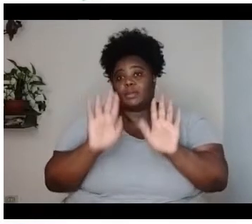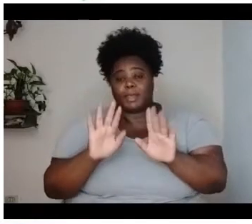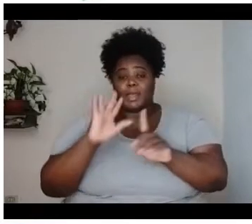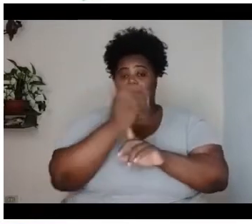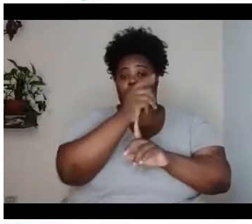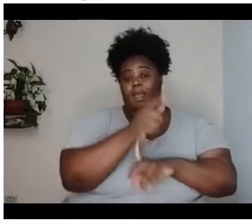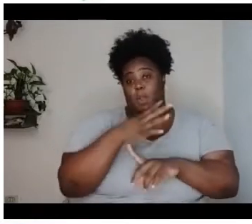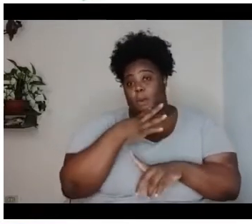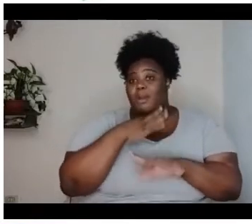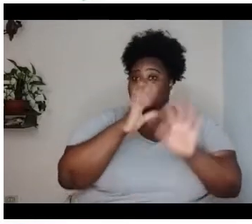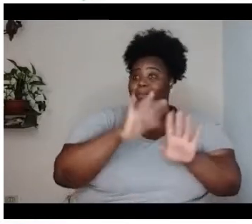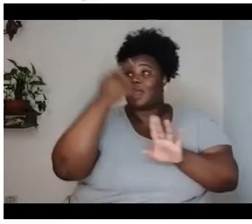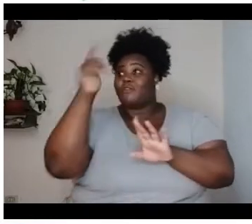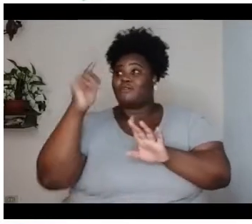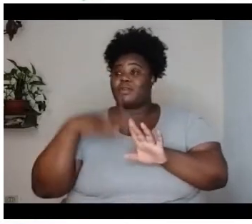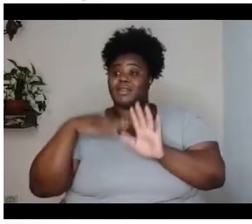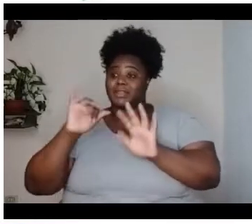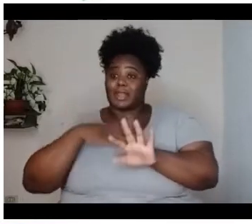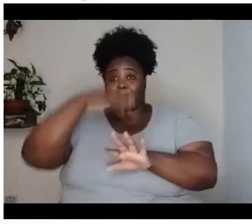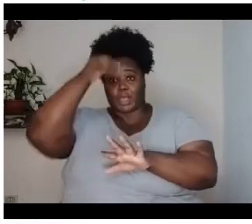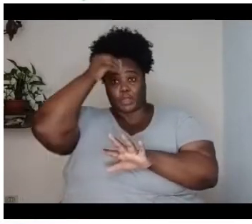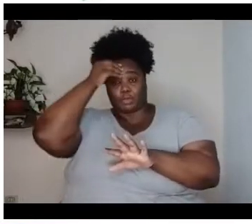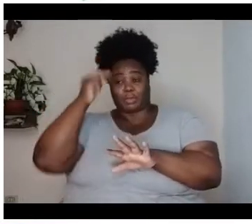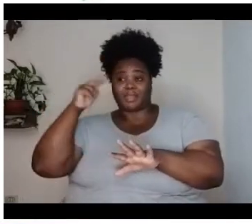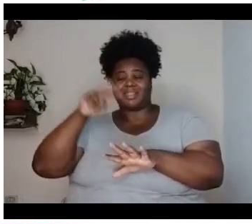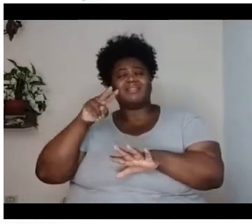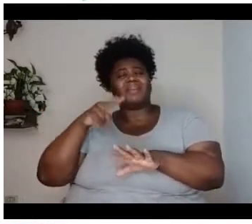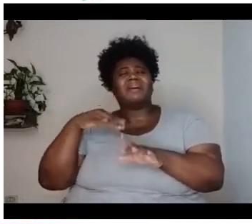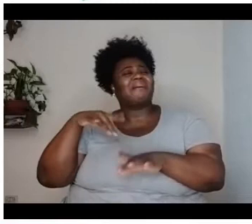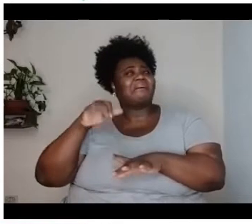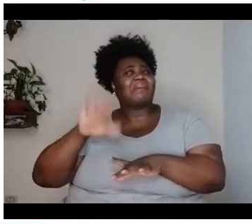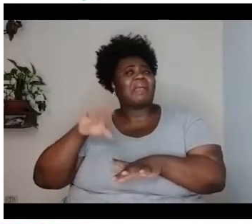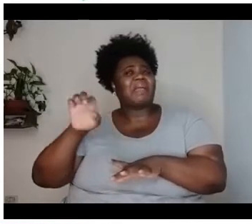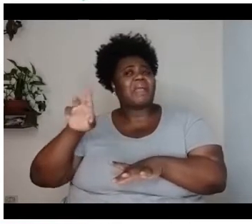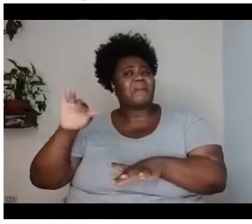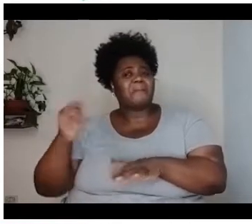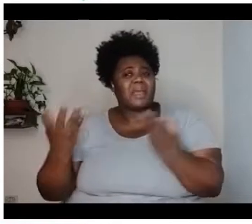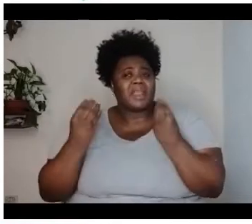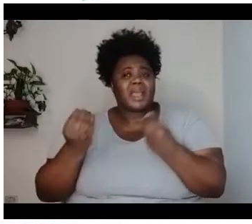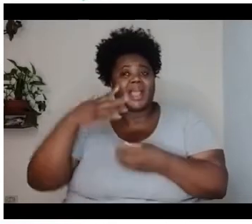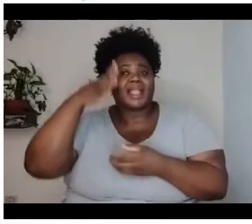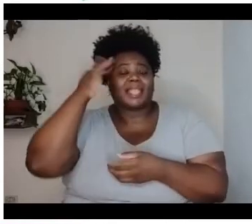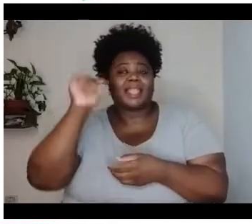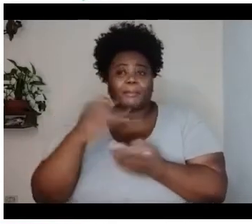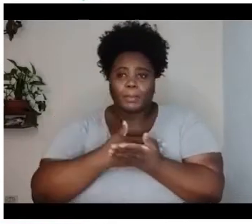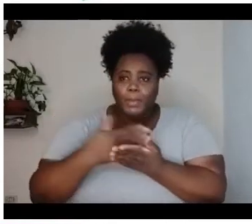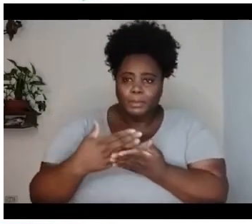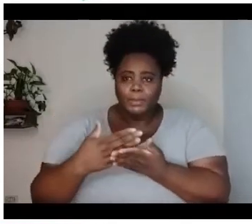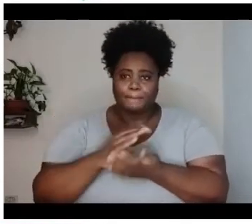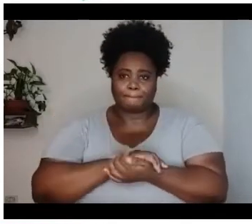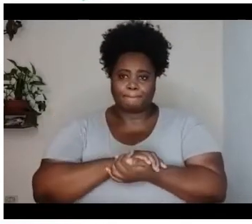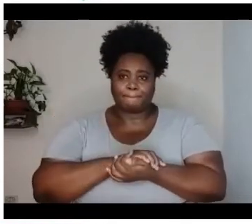conhecem. Por exemplo, se minha sobrinha está assistindo, né, quem que é Berna? Então, queríamos te ouvir um pouquinho para começar.